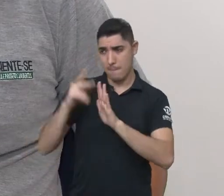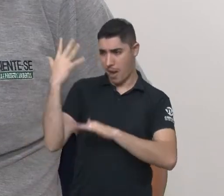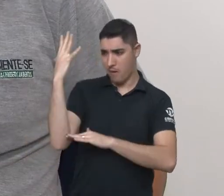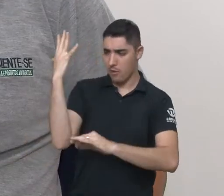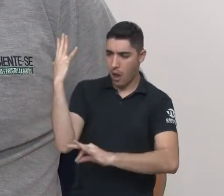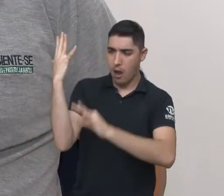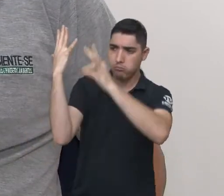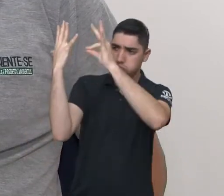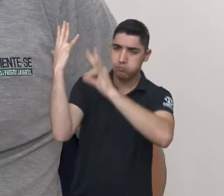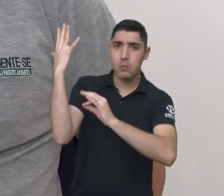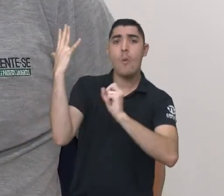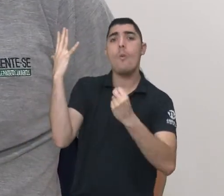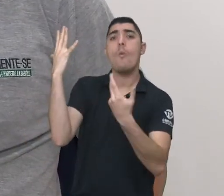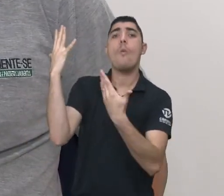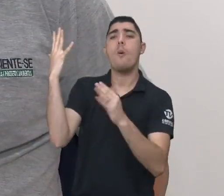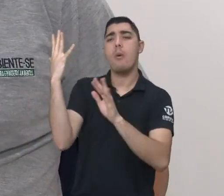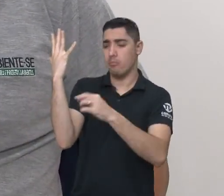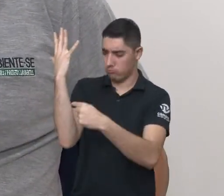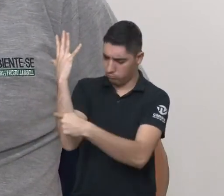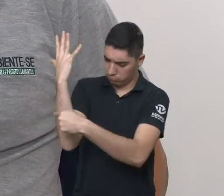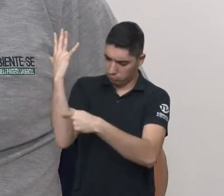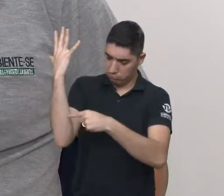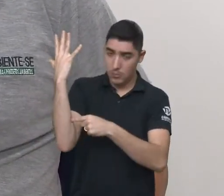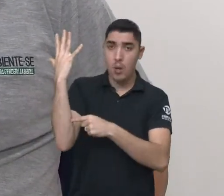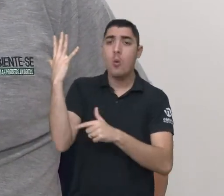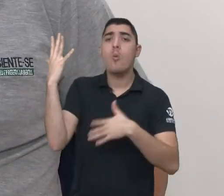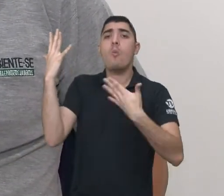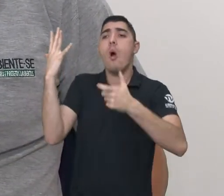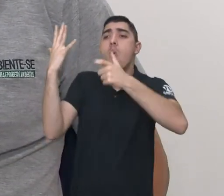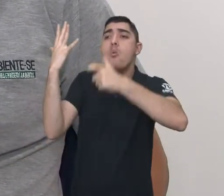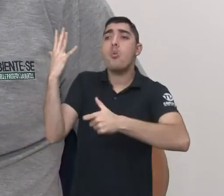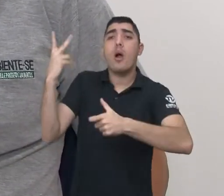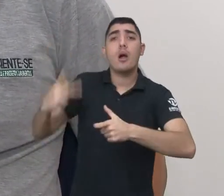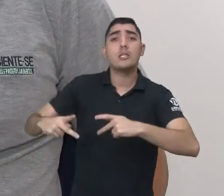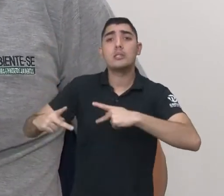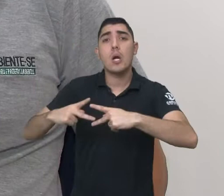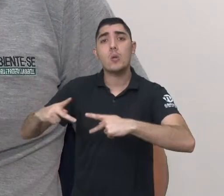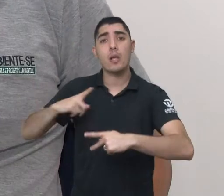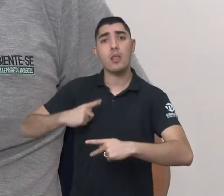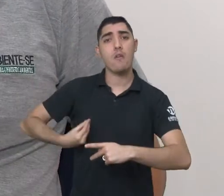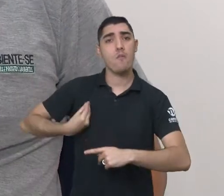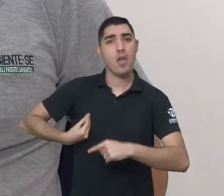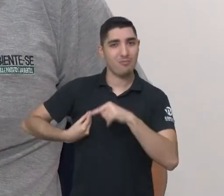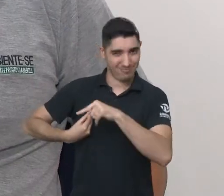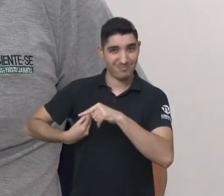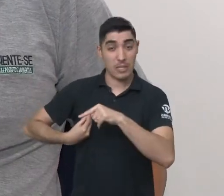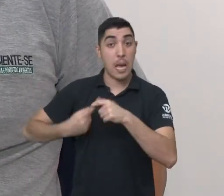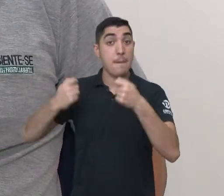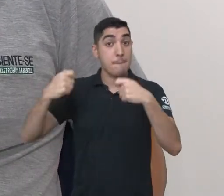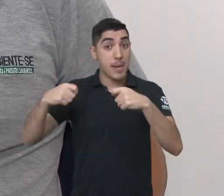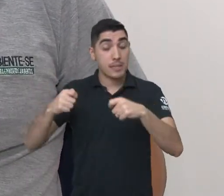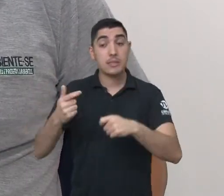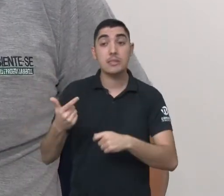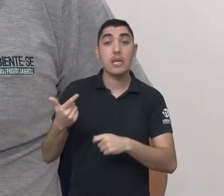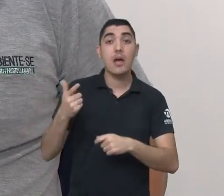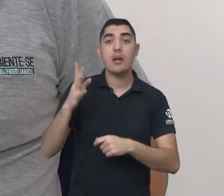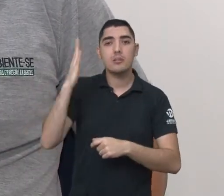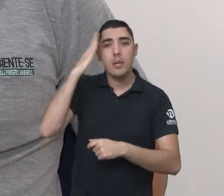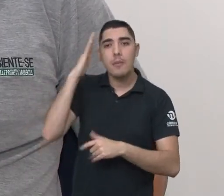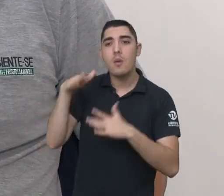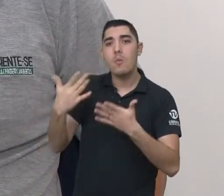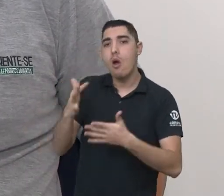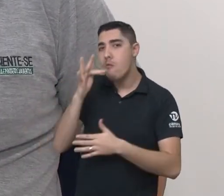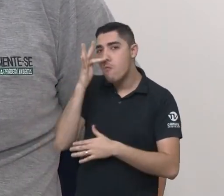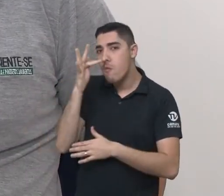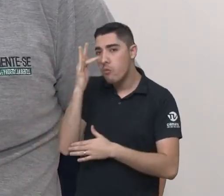peito, altura, a localização geográfica. Também é necessário uma planta de locação